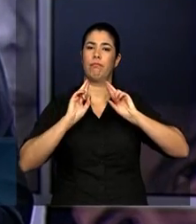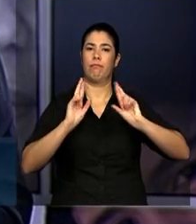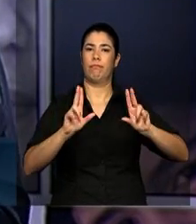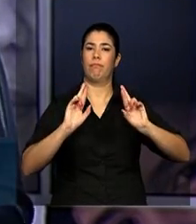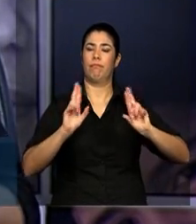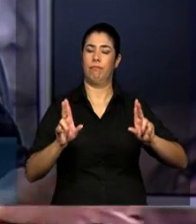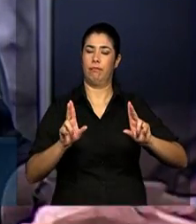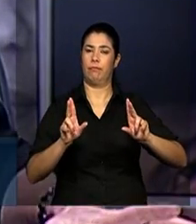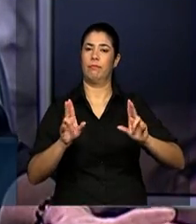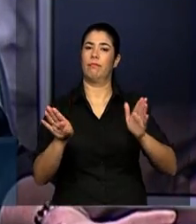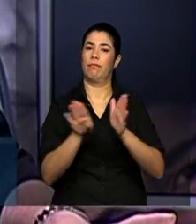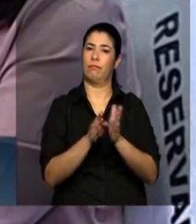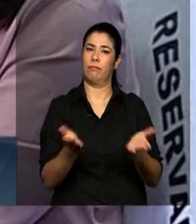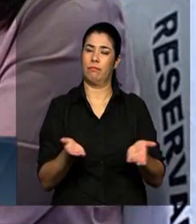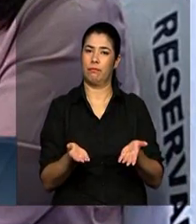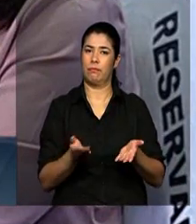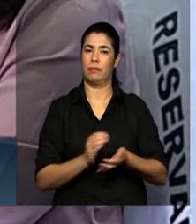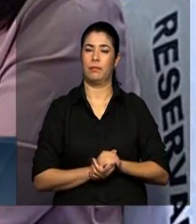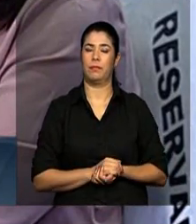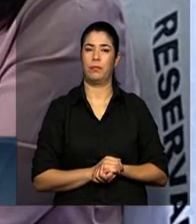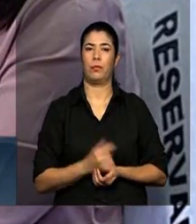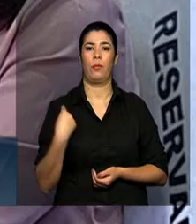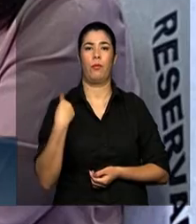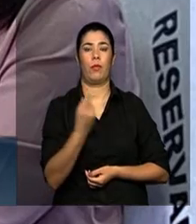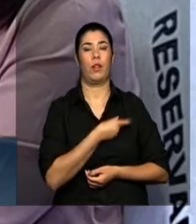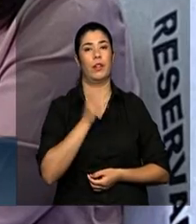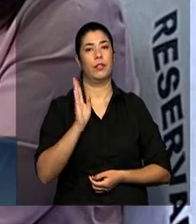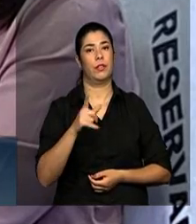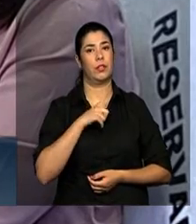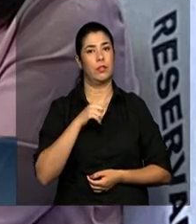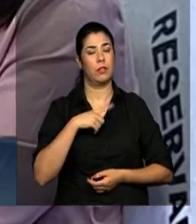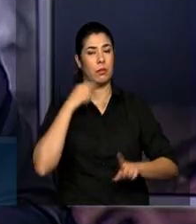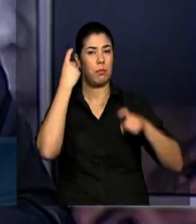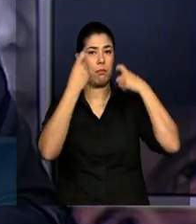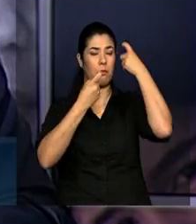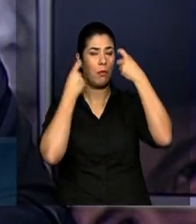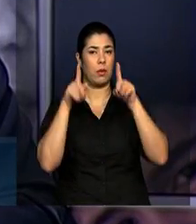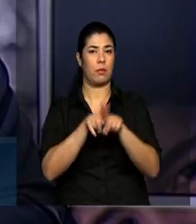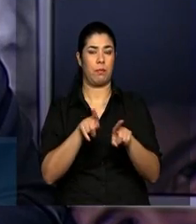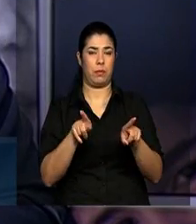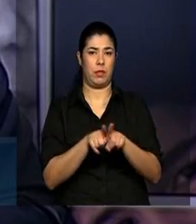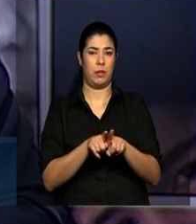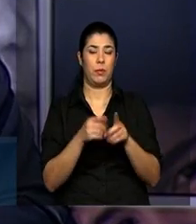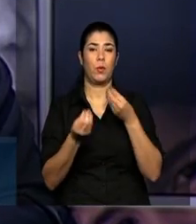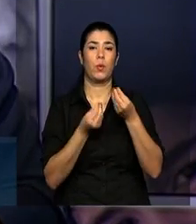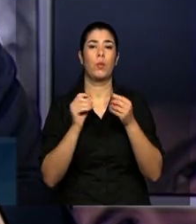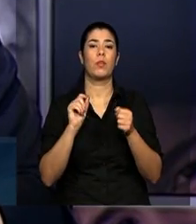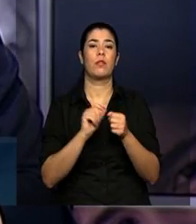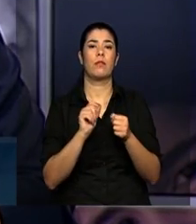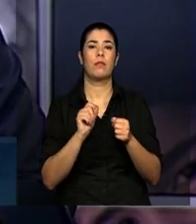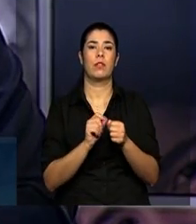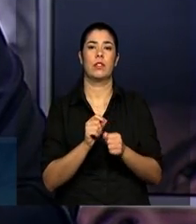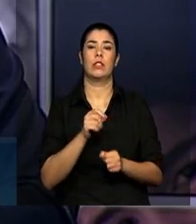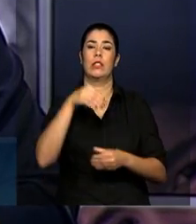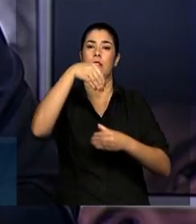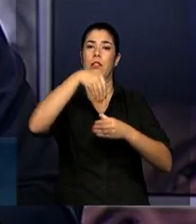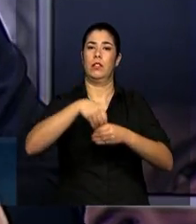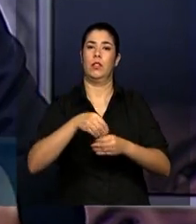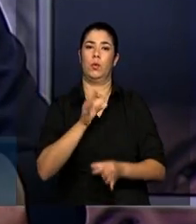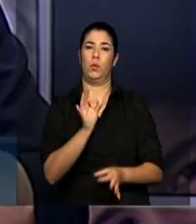diferenciado. Nós tivemos uma preocupação muito grande para que o